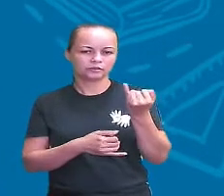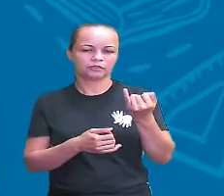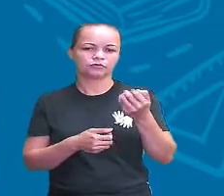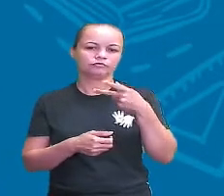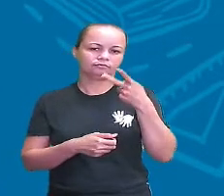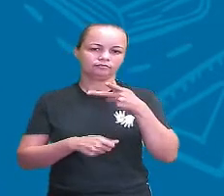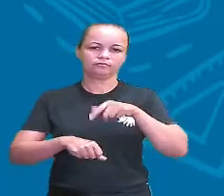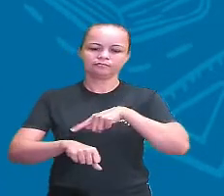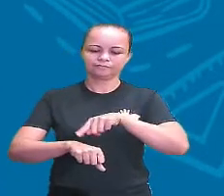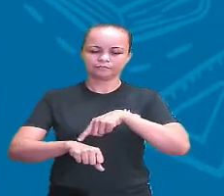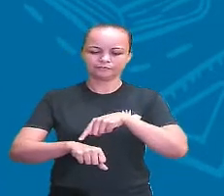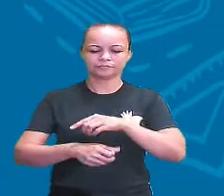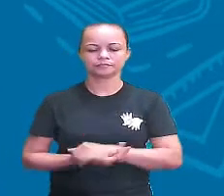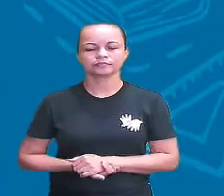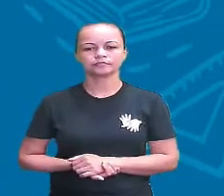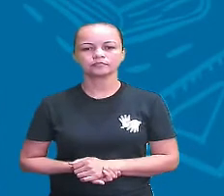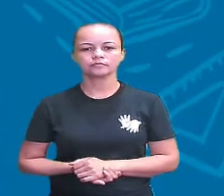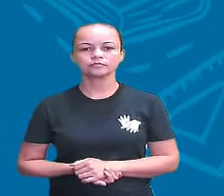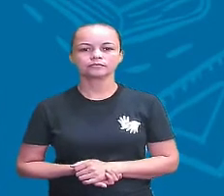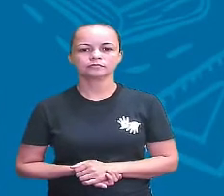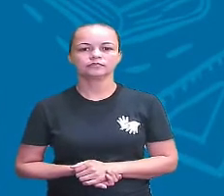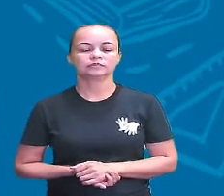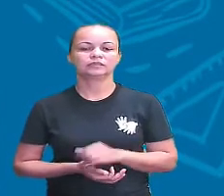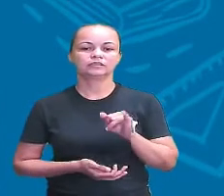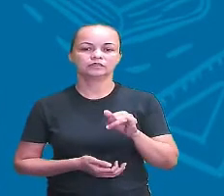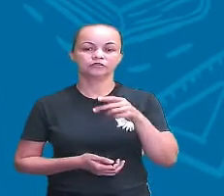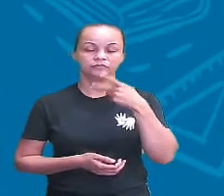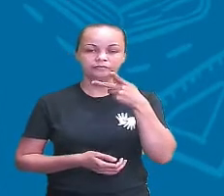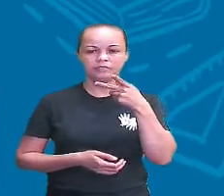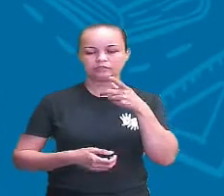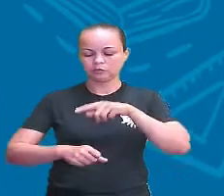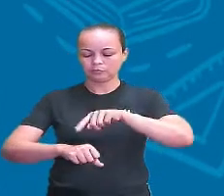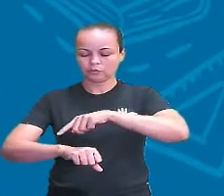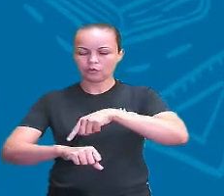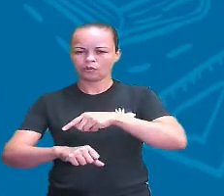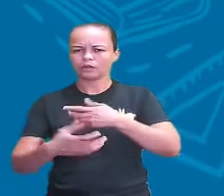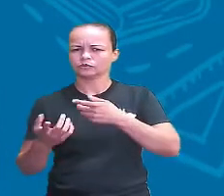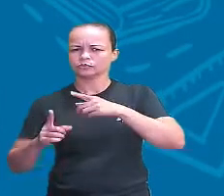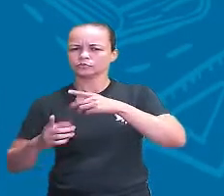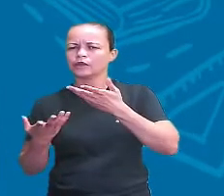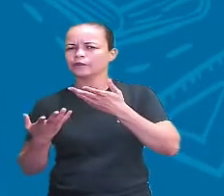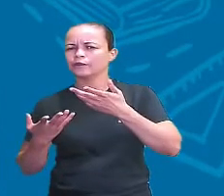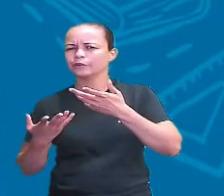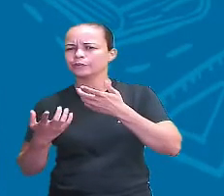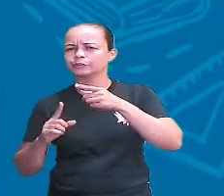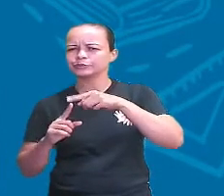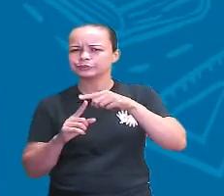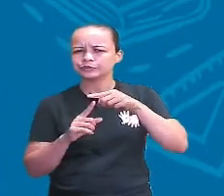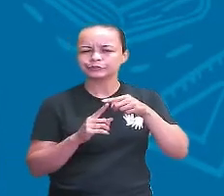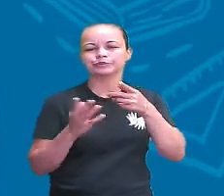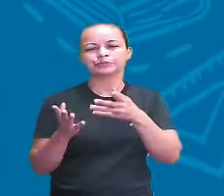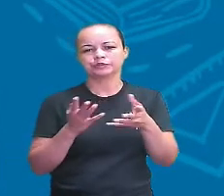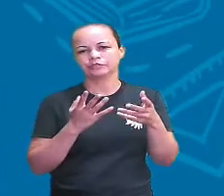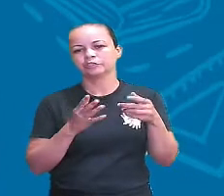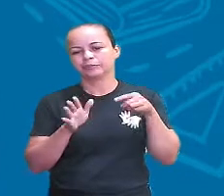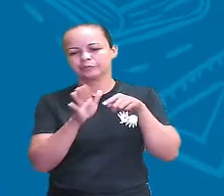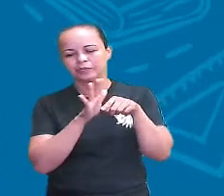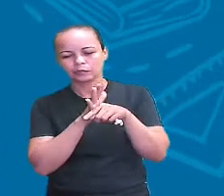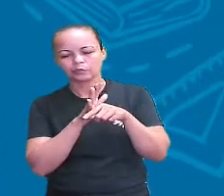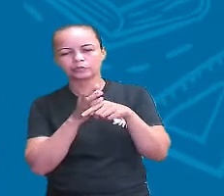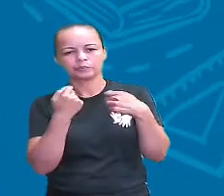Agora, se a gente está falando sobre horas também, a gente precisa saber quais os tipos de perguntas que eu devo empregar ou que, se